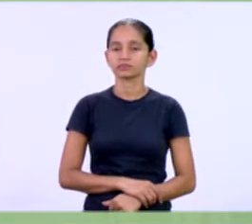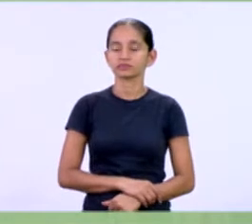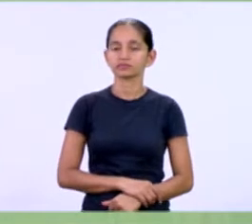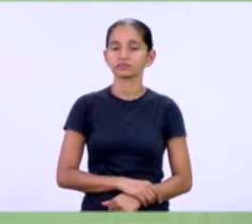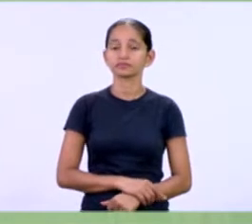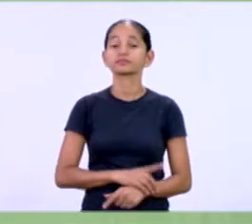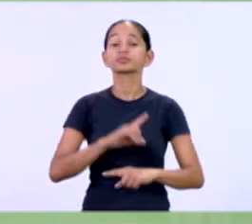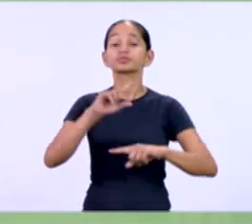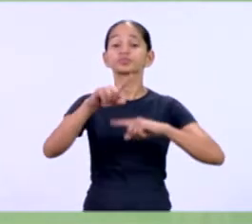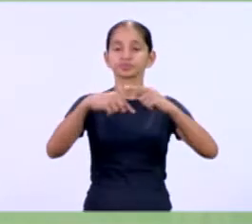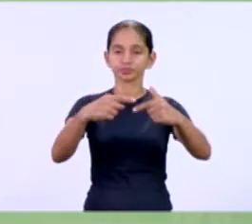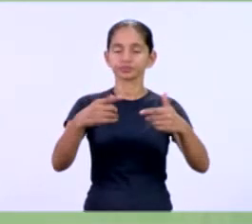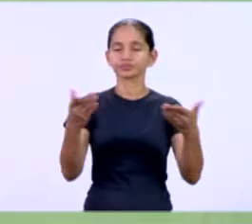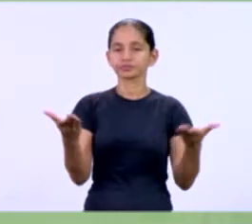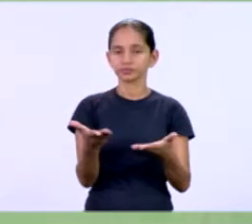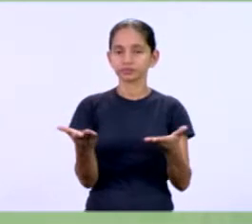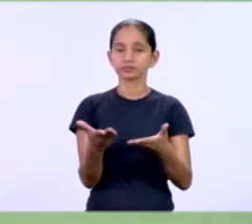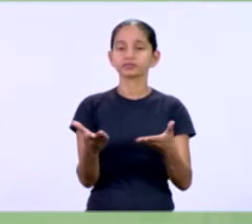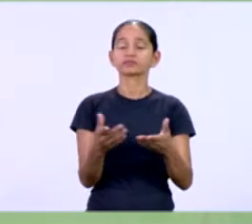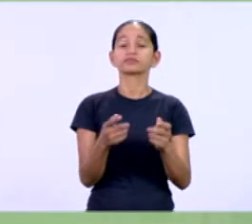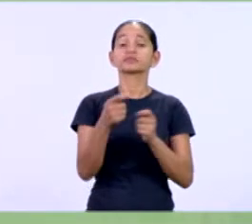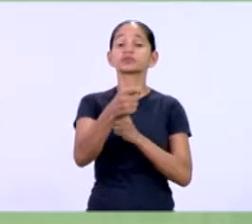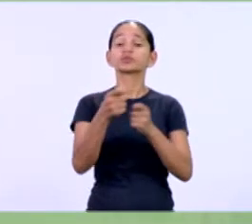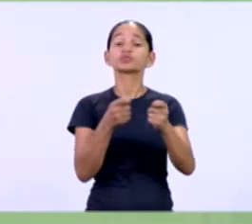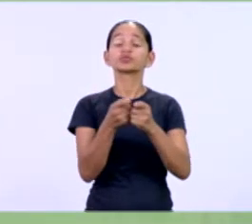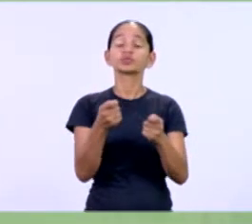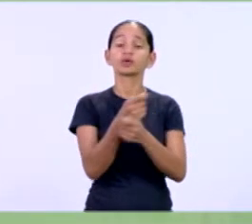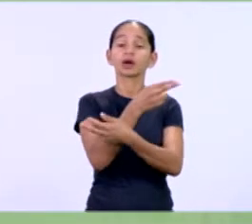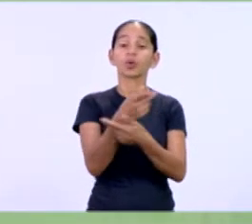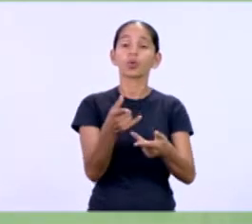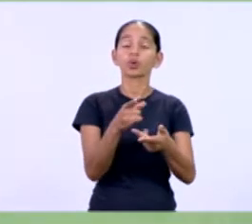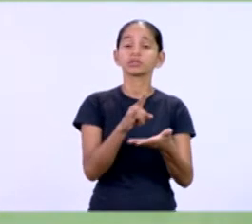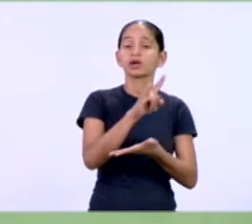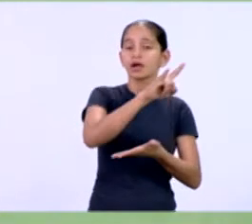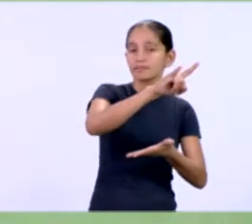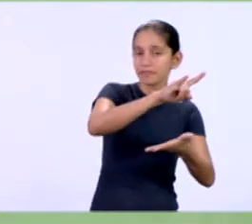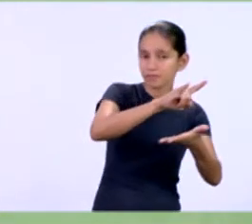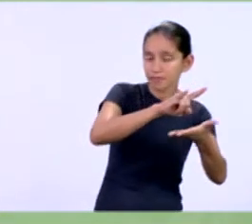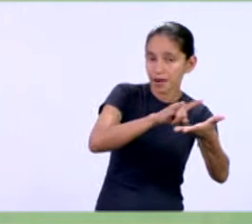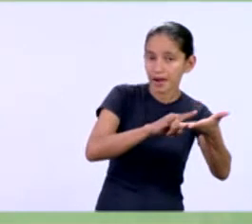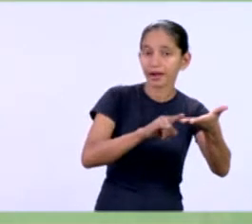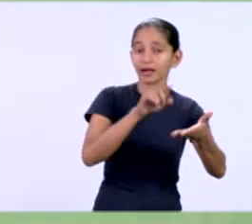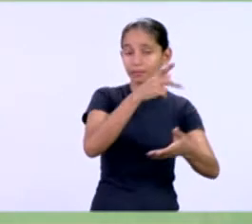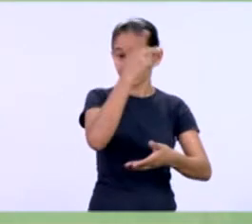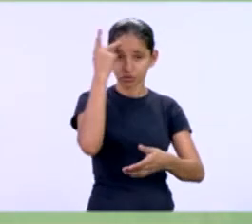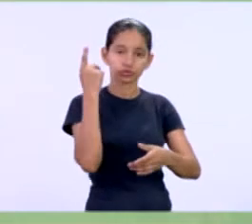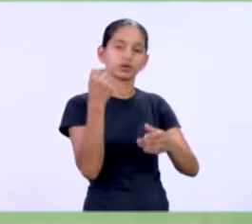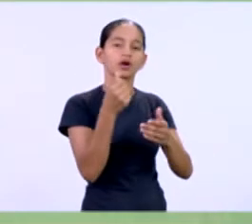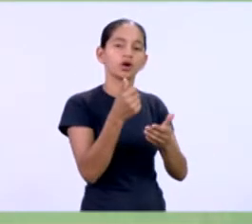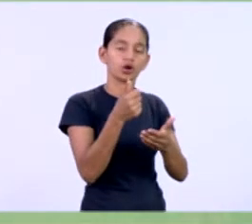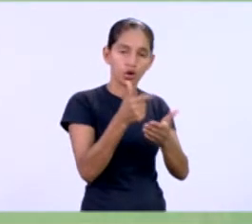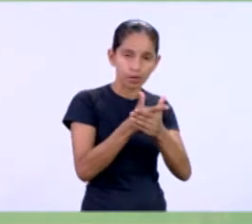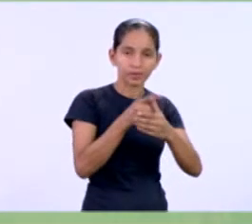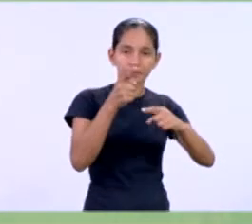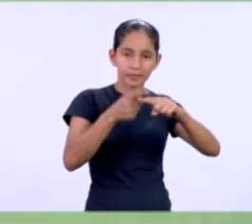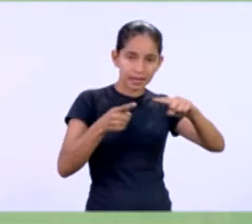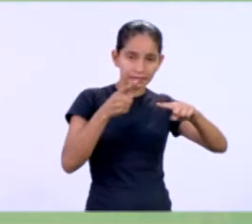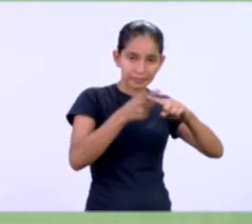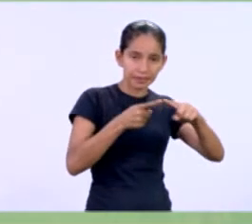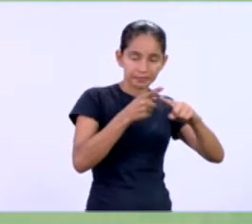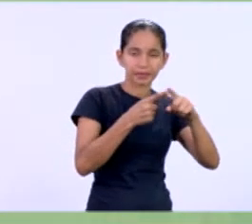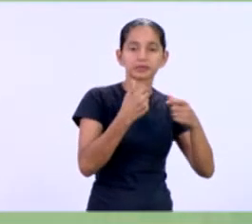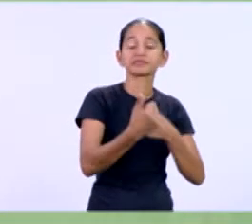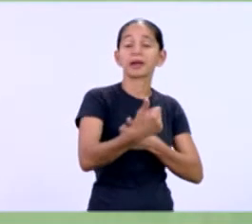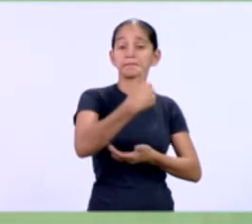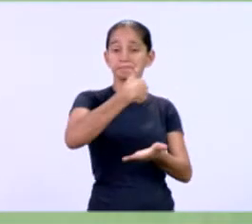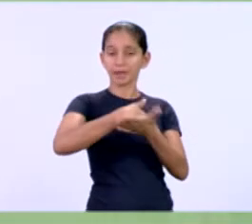Dando sequência, o controle de contas a receber, vamos falar aqui um pouquinho dele agora. Controle de contas a receber, a gente pode